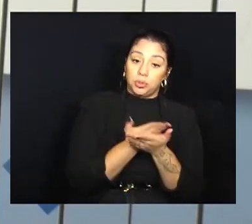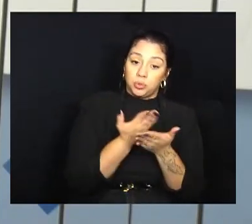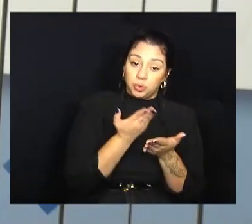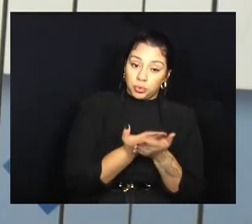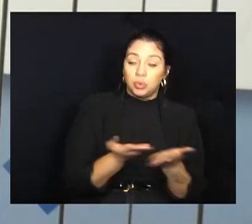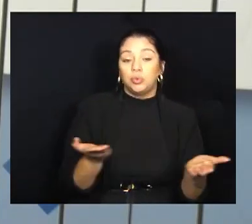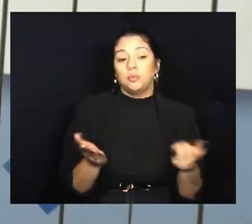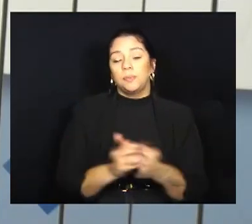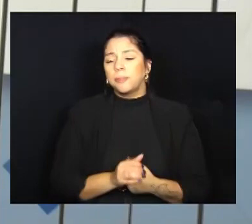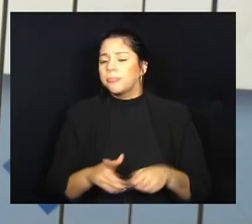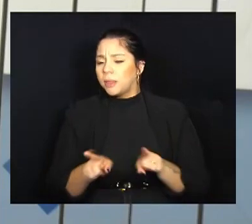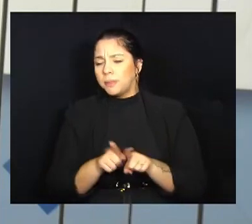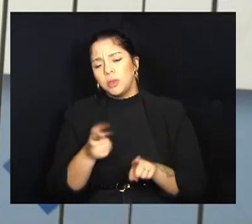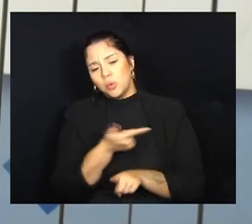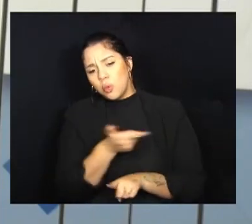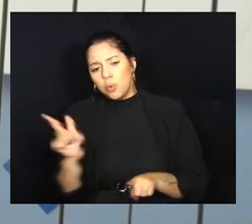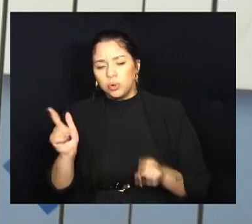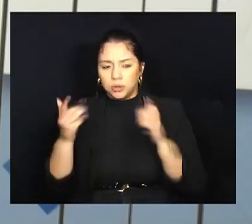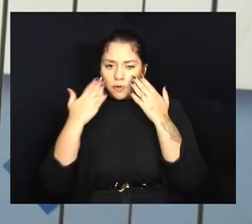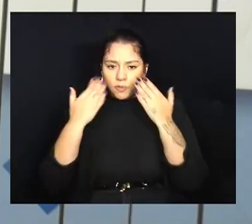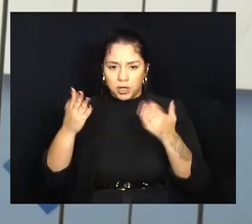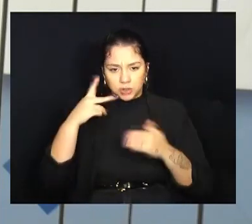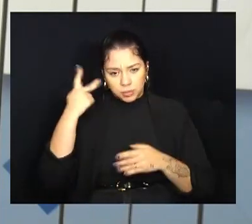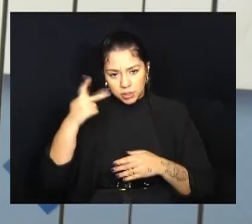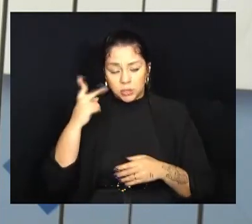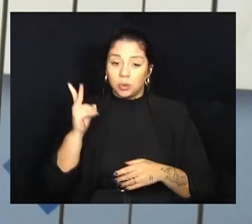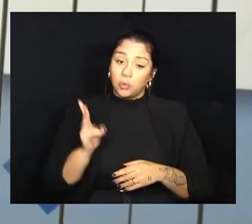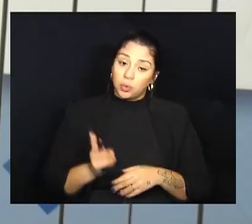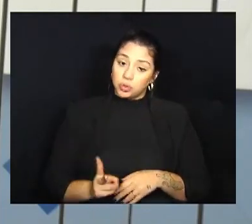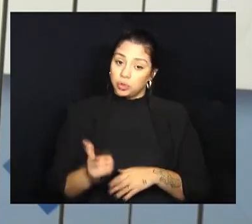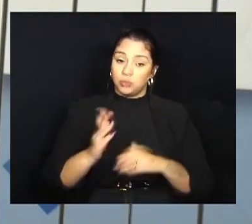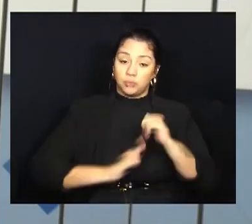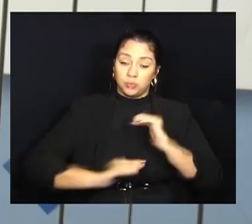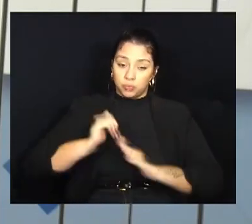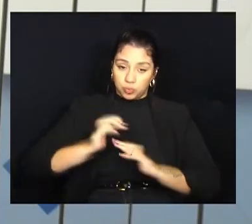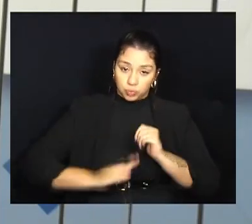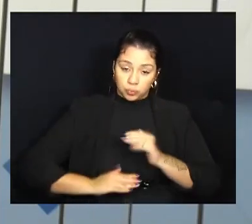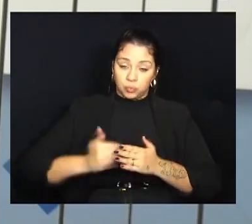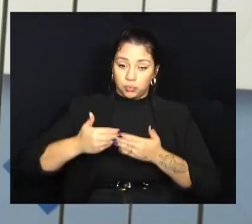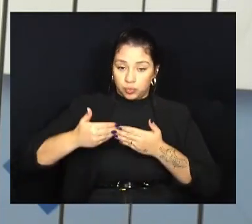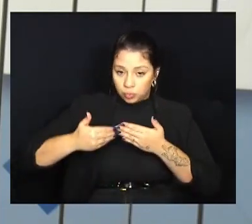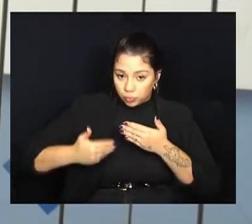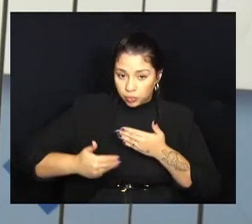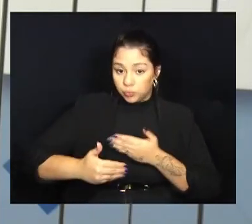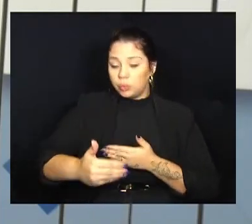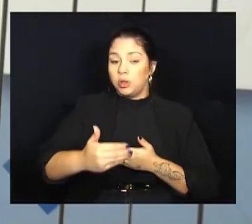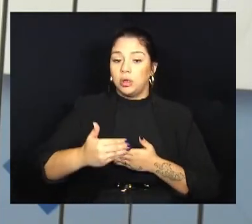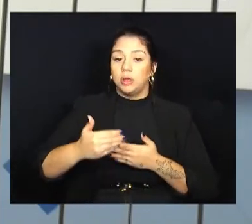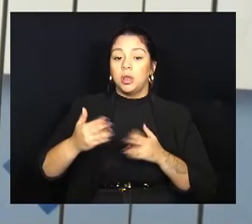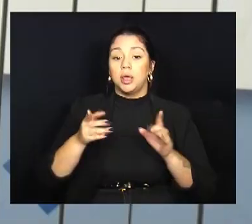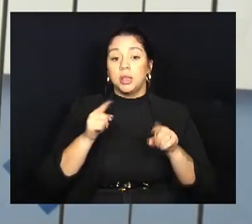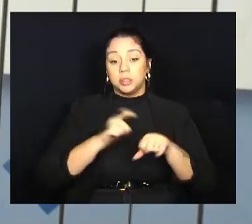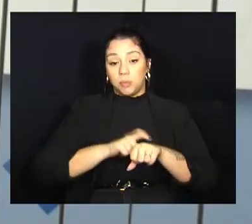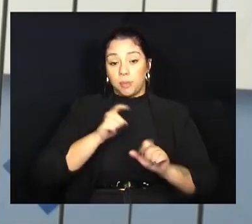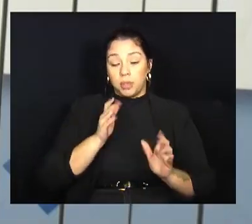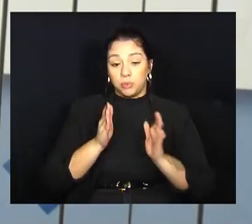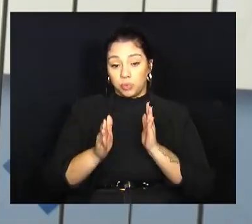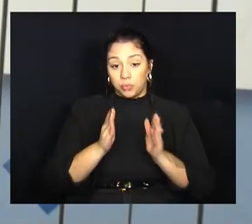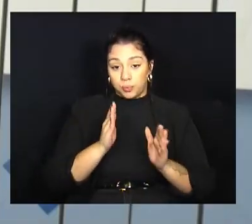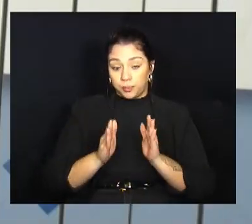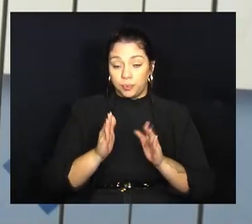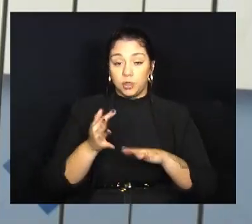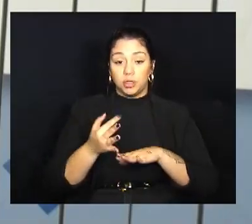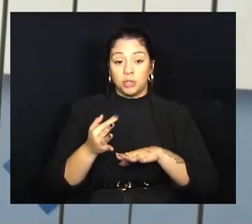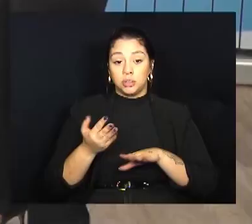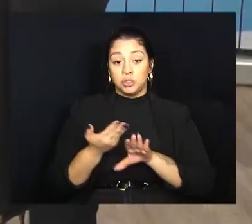estudo, além de algumas frentes parlamentares que continuam ativas agora durante o recesso. E a gente lembra, já que a